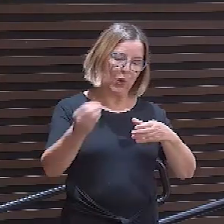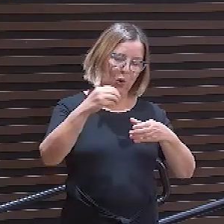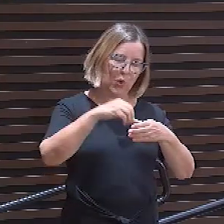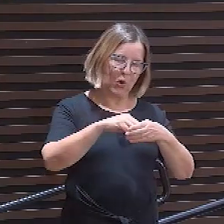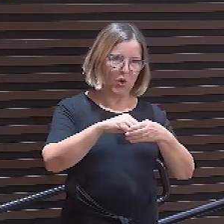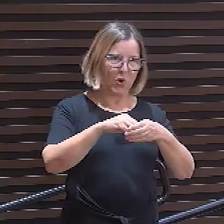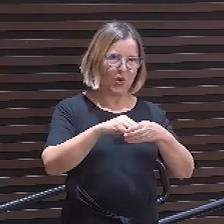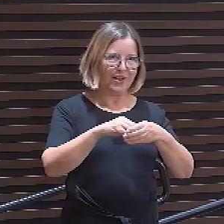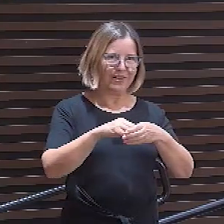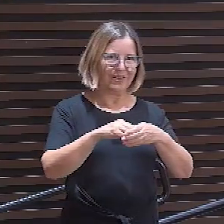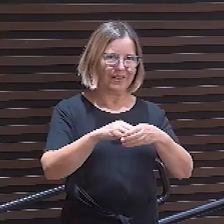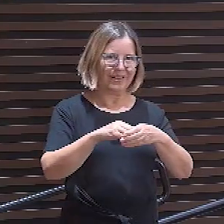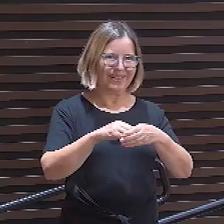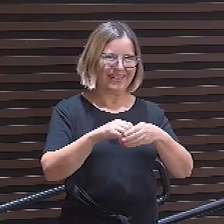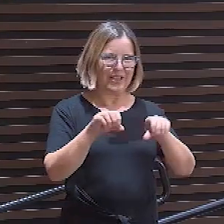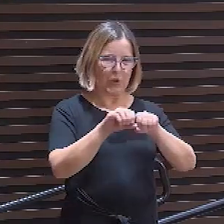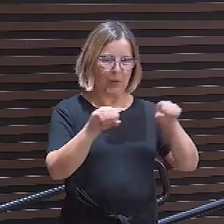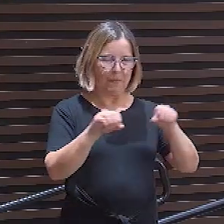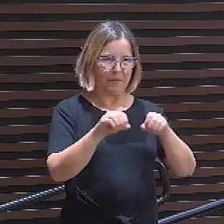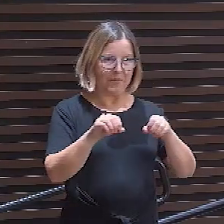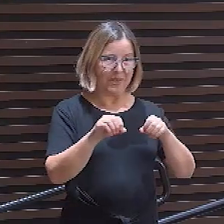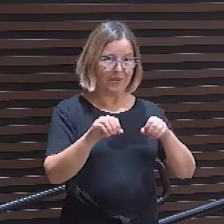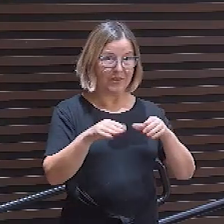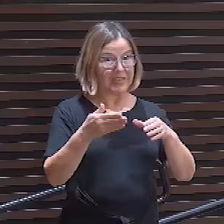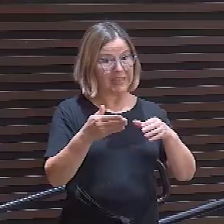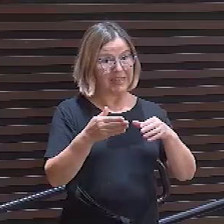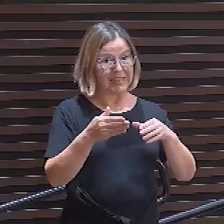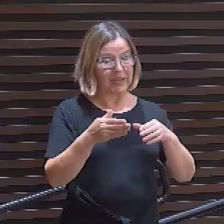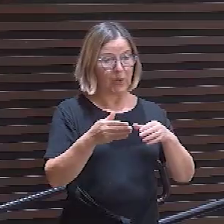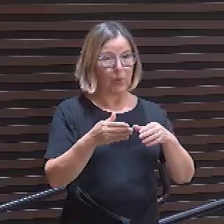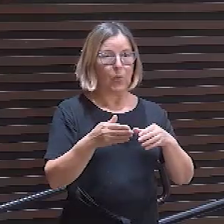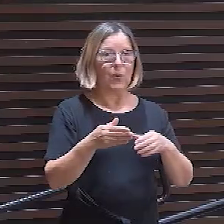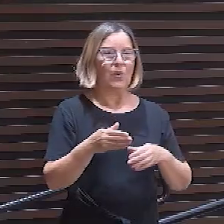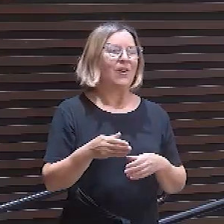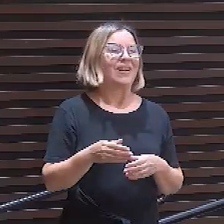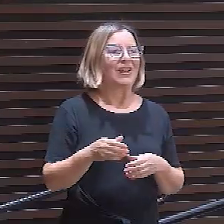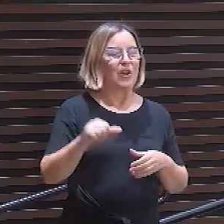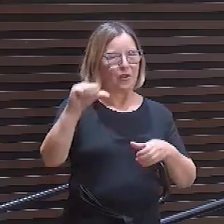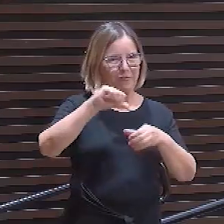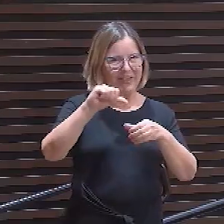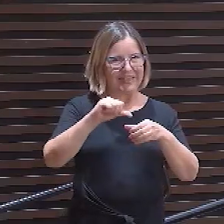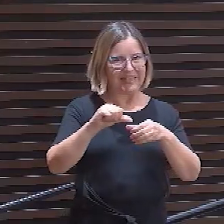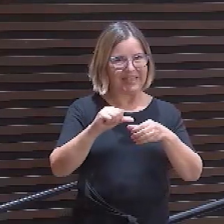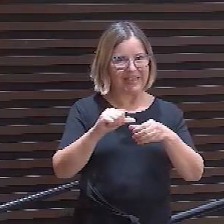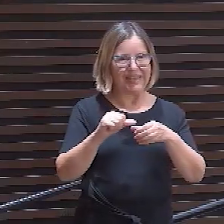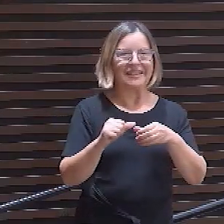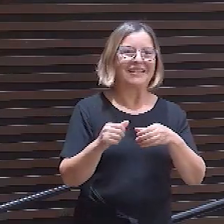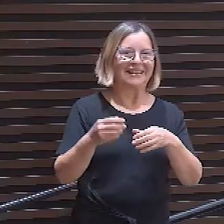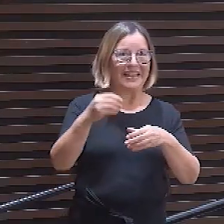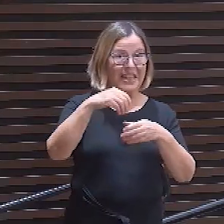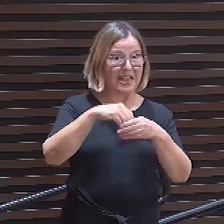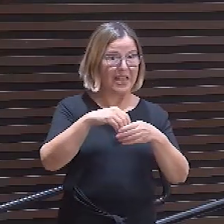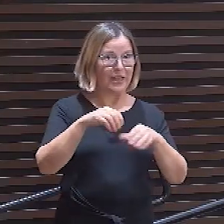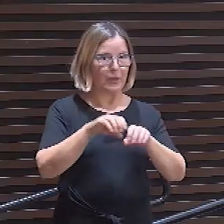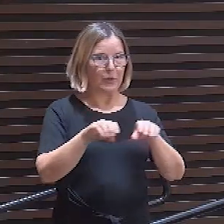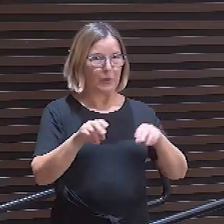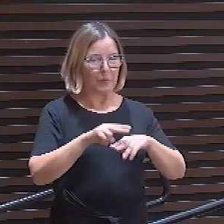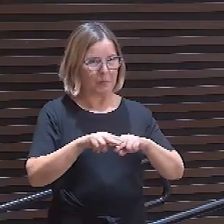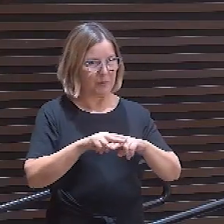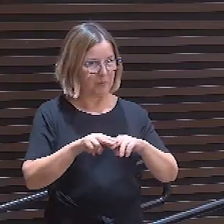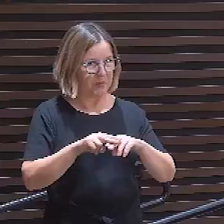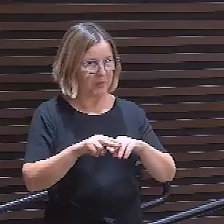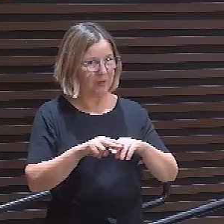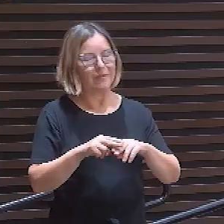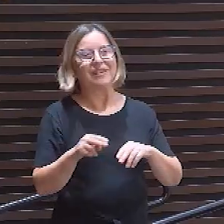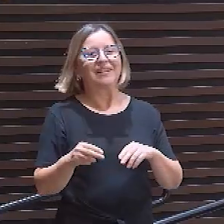no vinagre. É isso que significa batizar. É você pegar essa camisa azul e eu